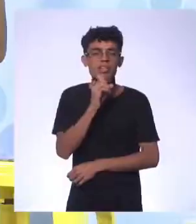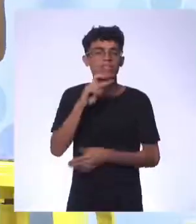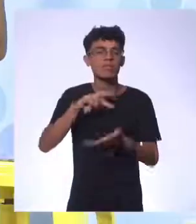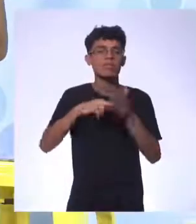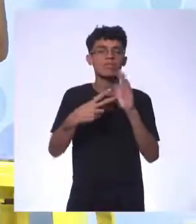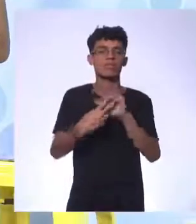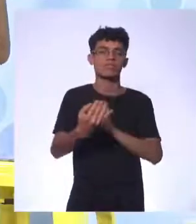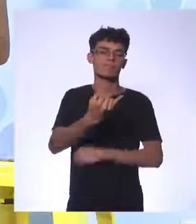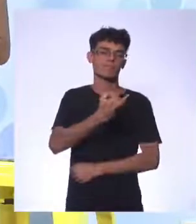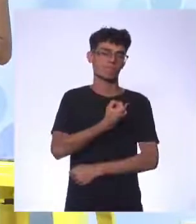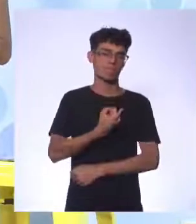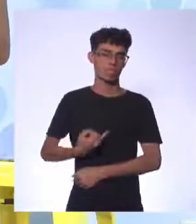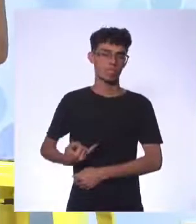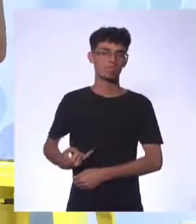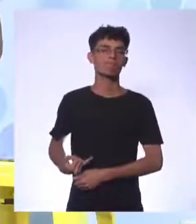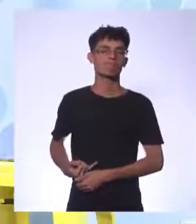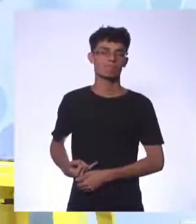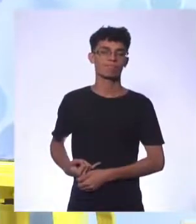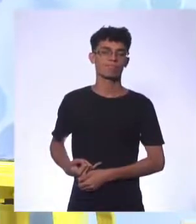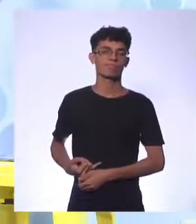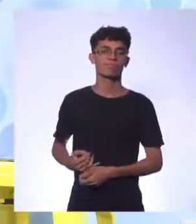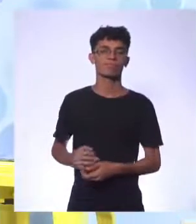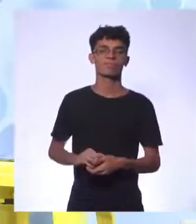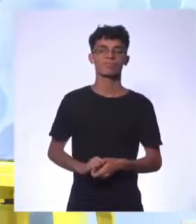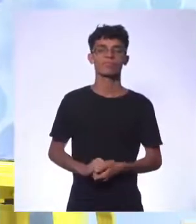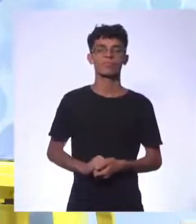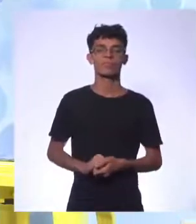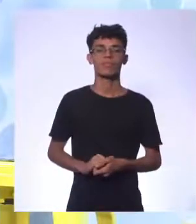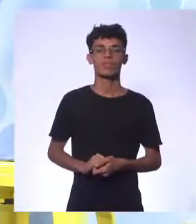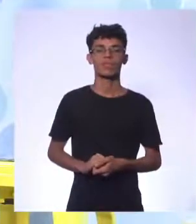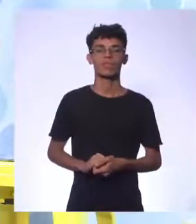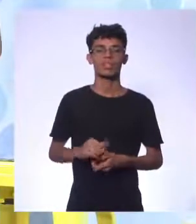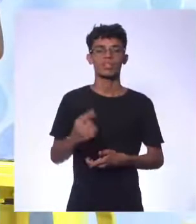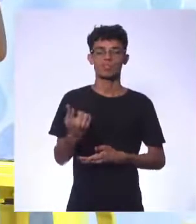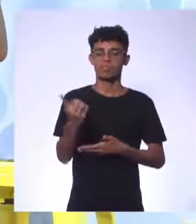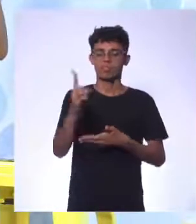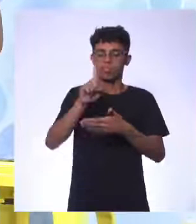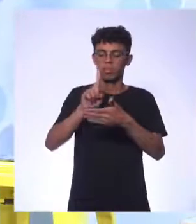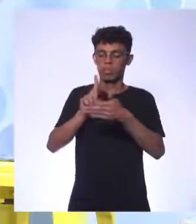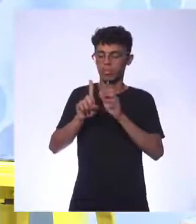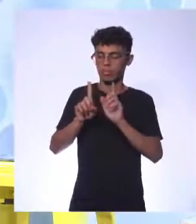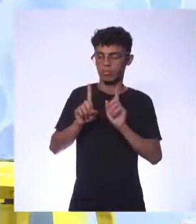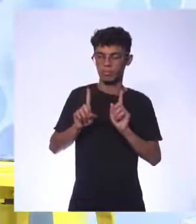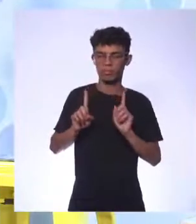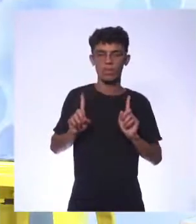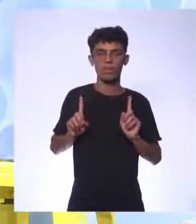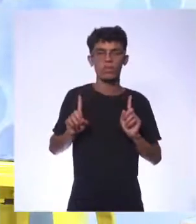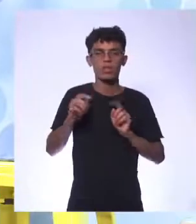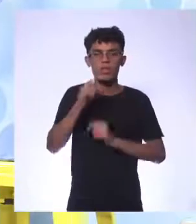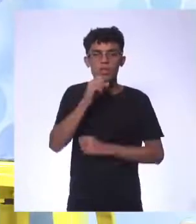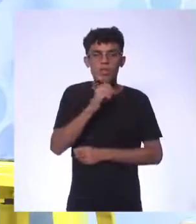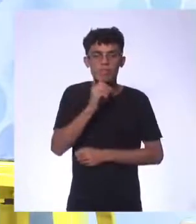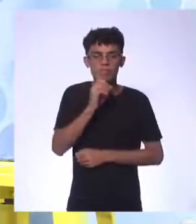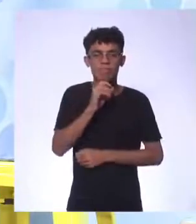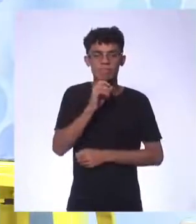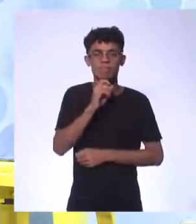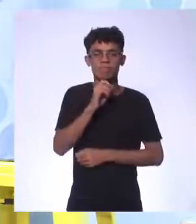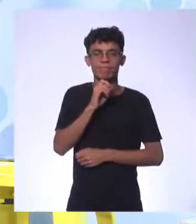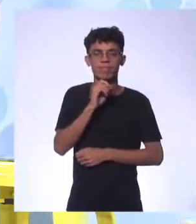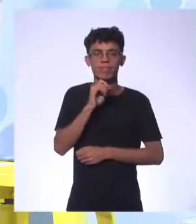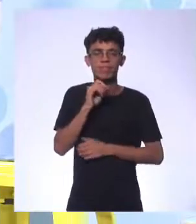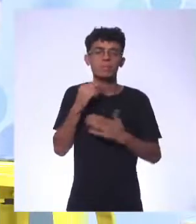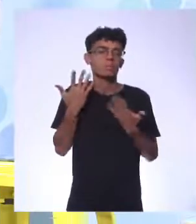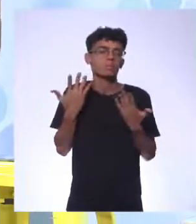está saindo de cena nesse momento. Então, eles estão ao fundo da cena, o velho, o obsoleto, que não nos